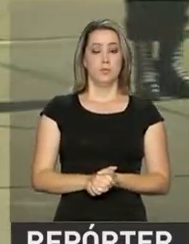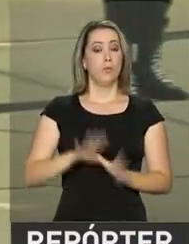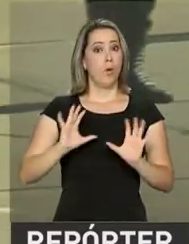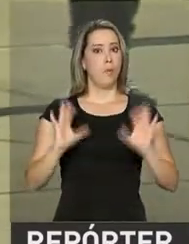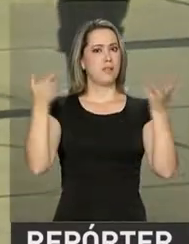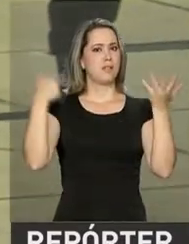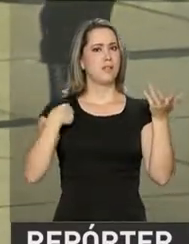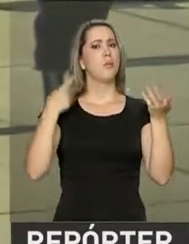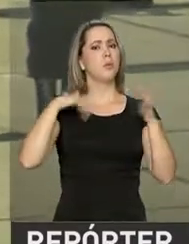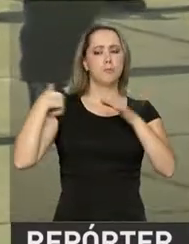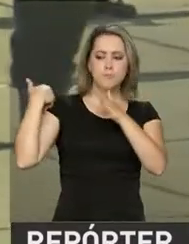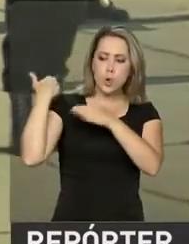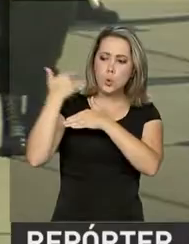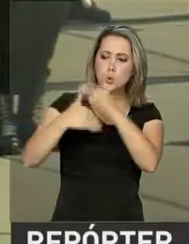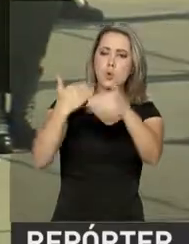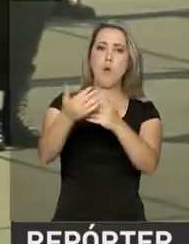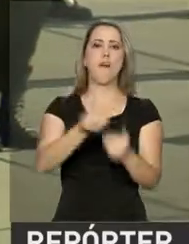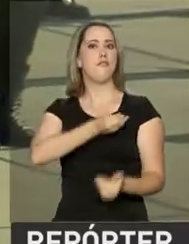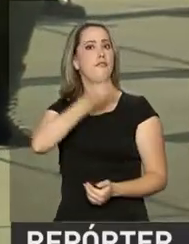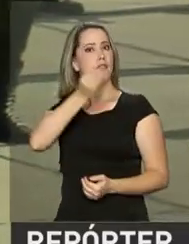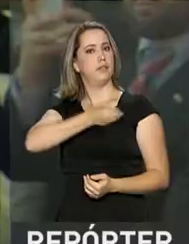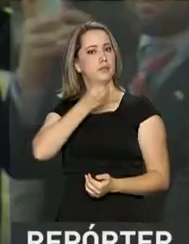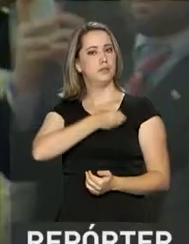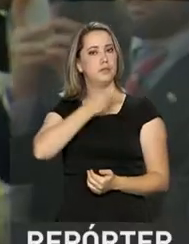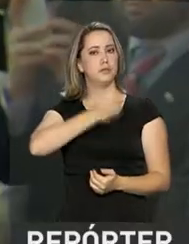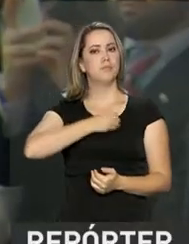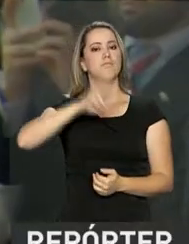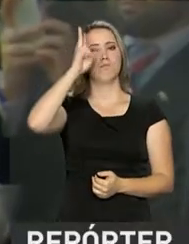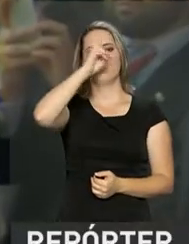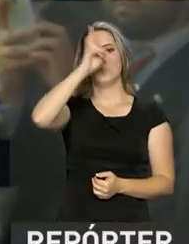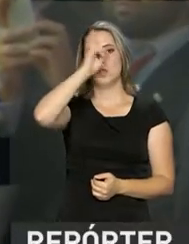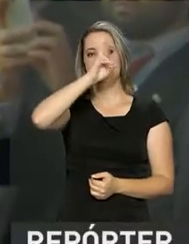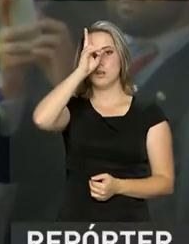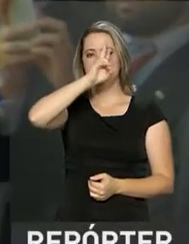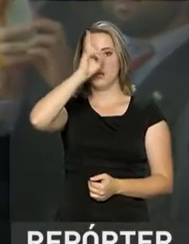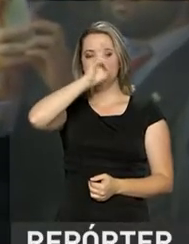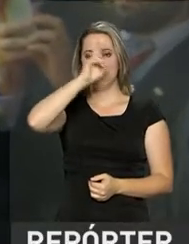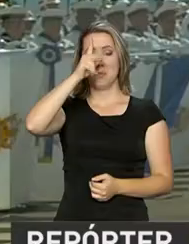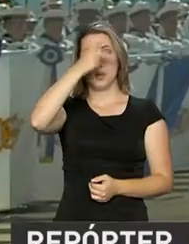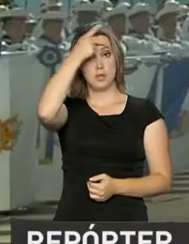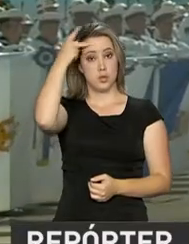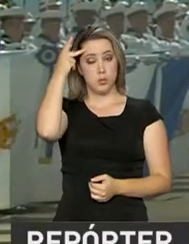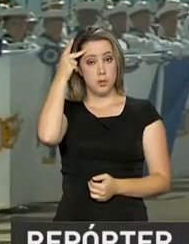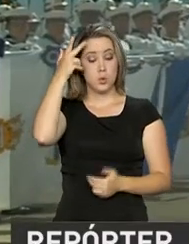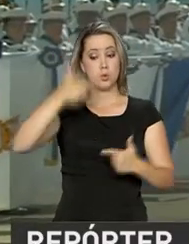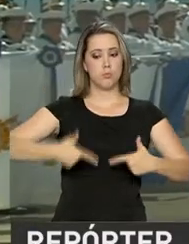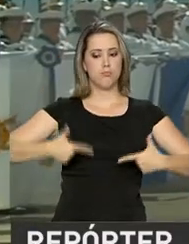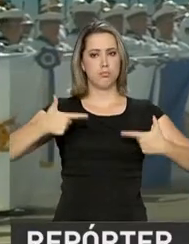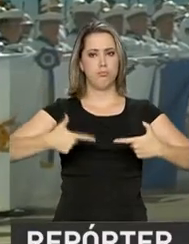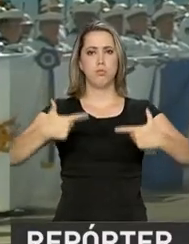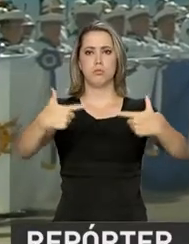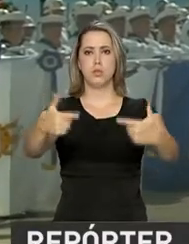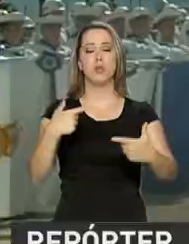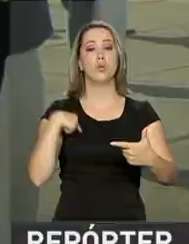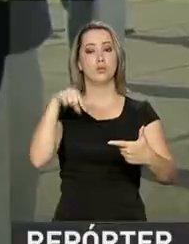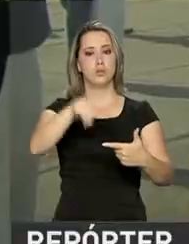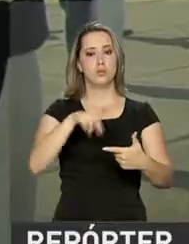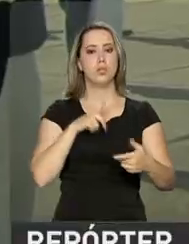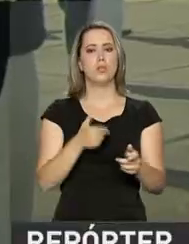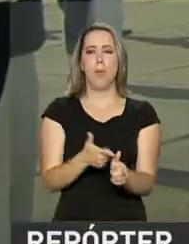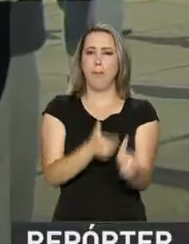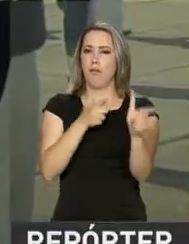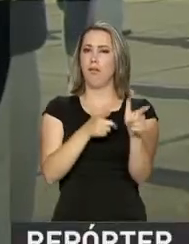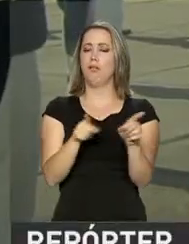uma cerimônia para manter viva a memória de ex-combatentes brasileiros que fizeram história. Os tiros de canhão e a banda formada